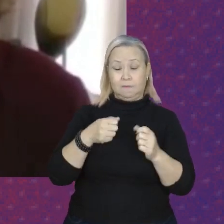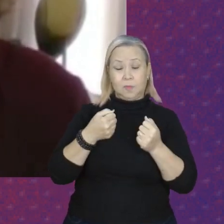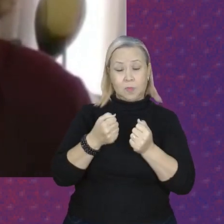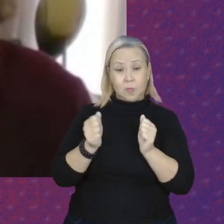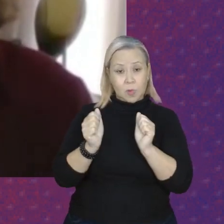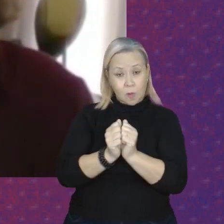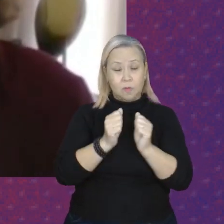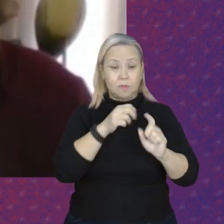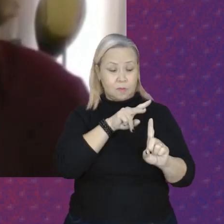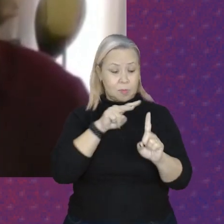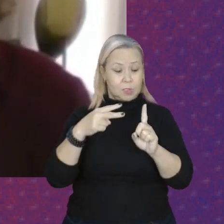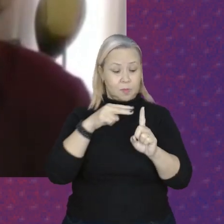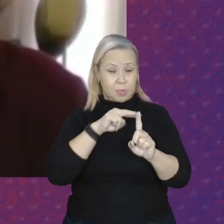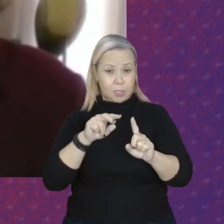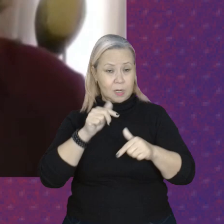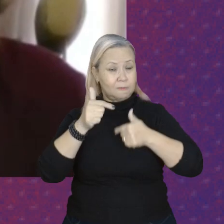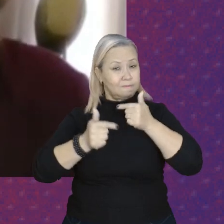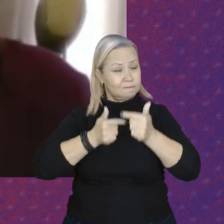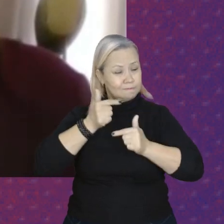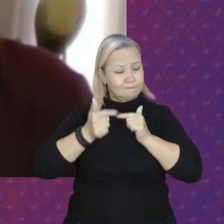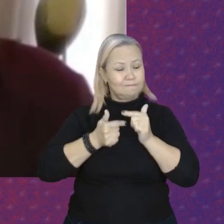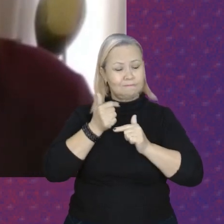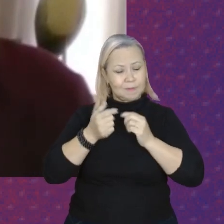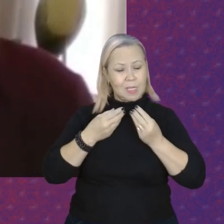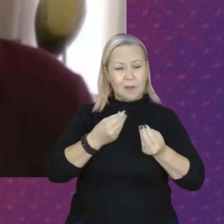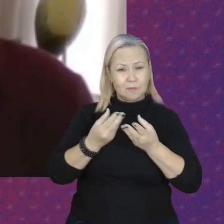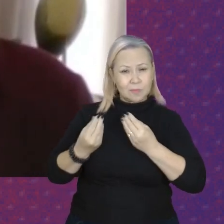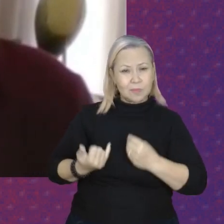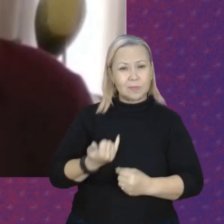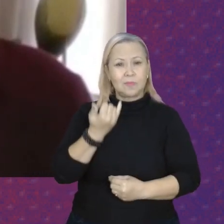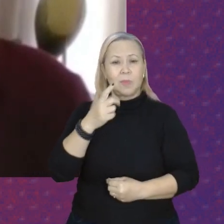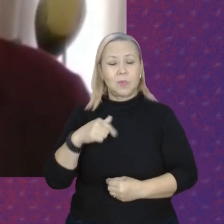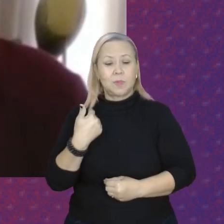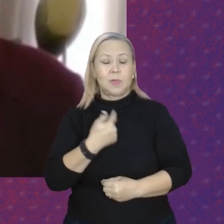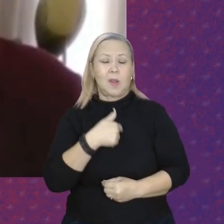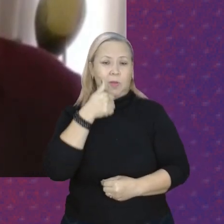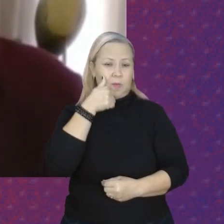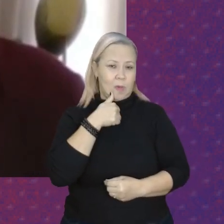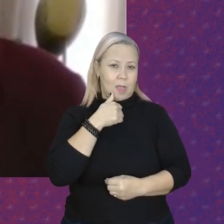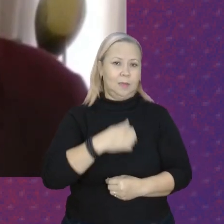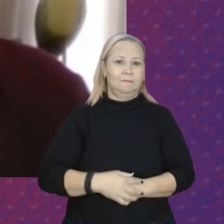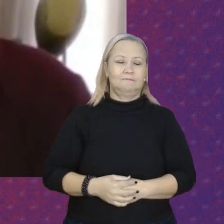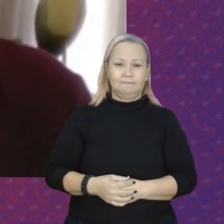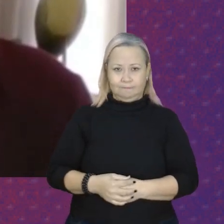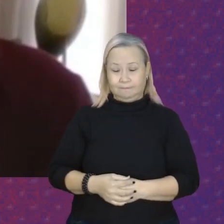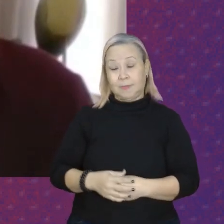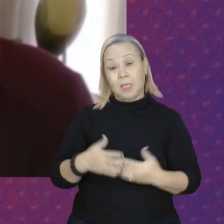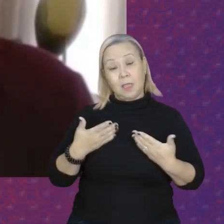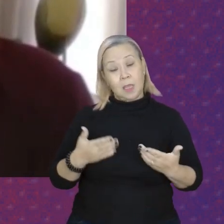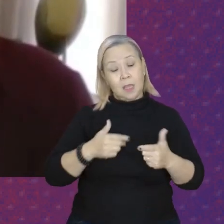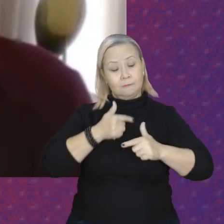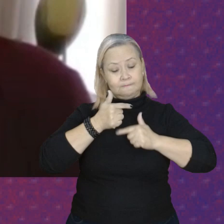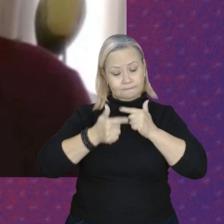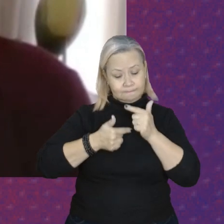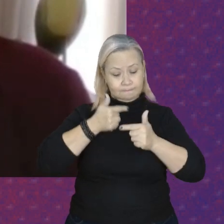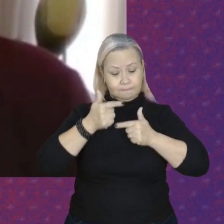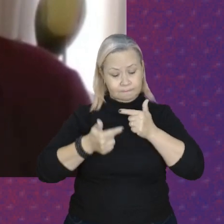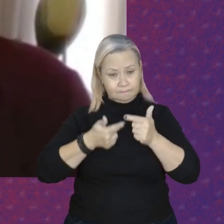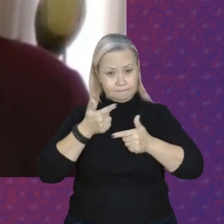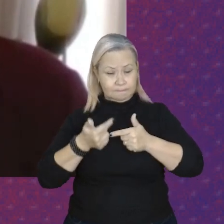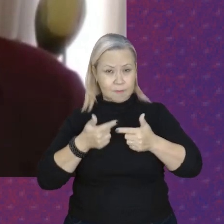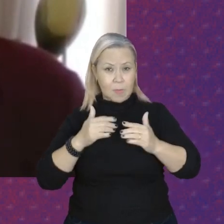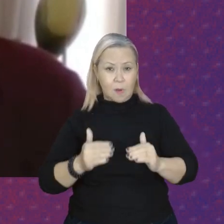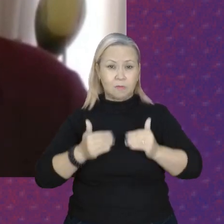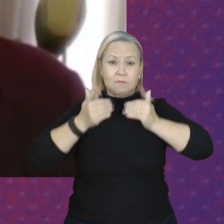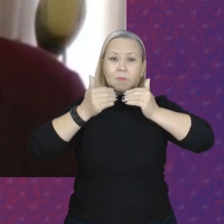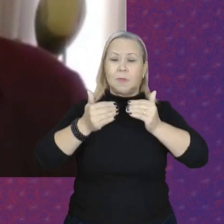perspectiva, é uma tarefa muito importante para nós mulheres. É uma tarefa que pode elevar